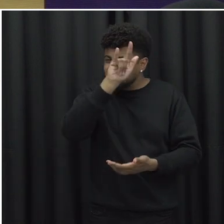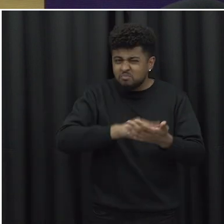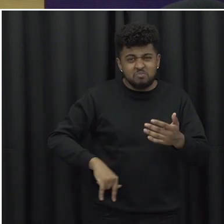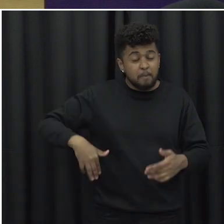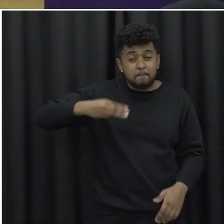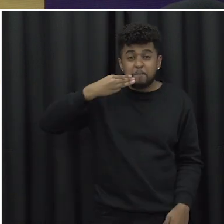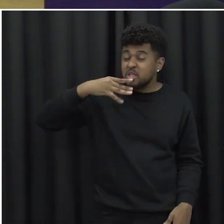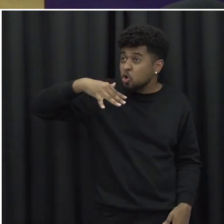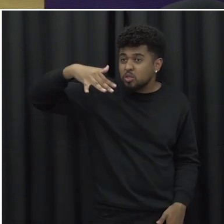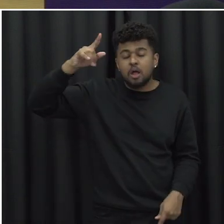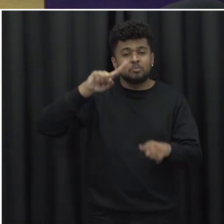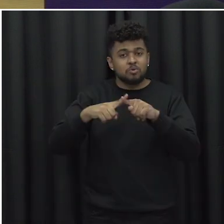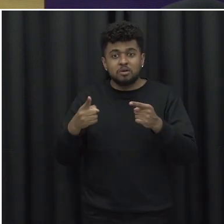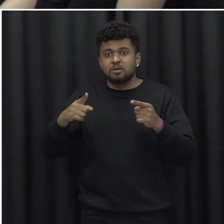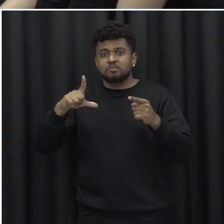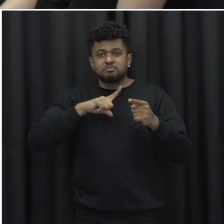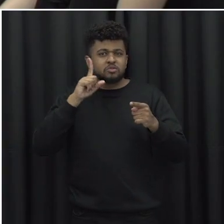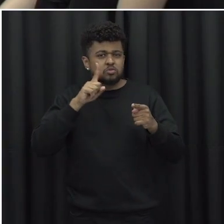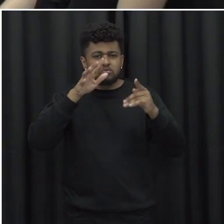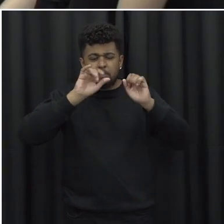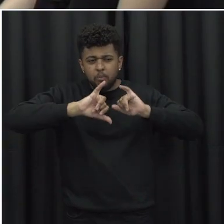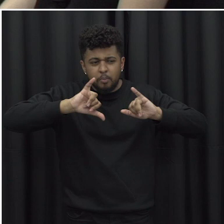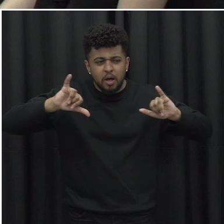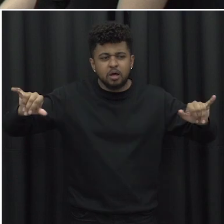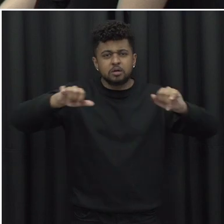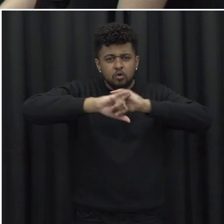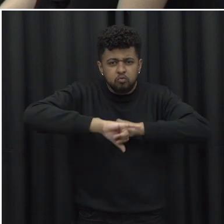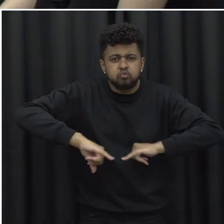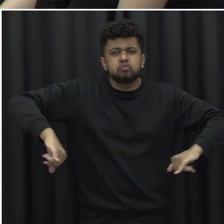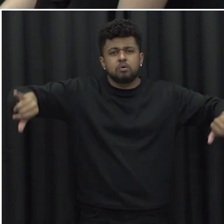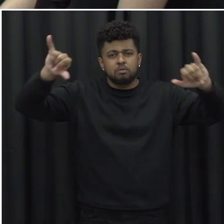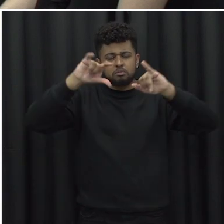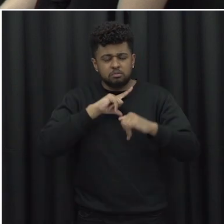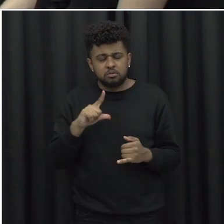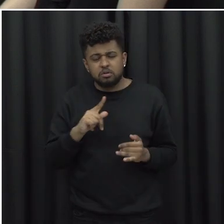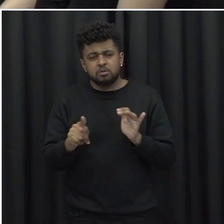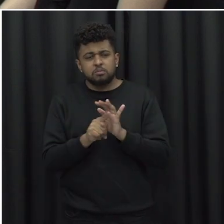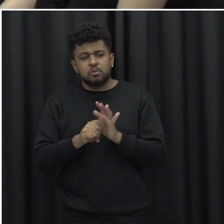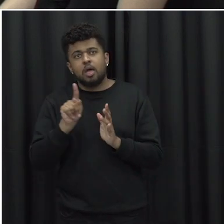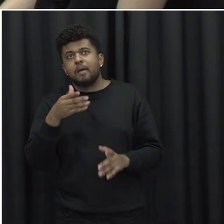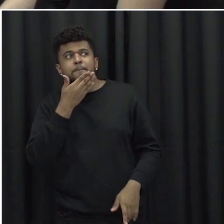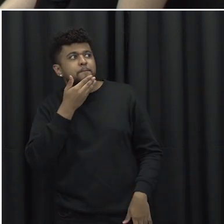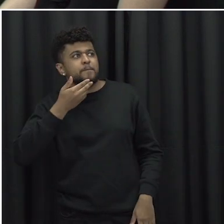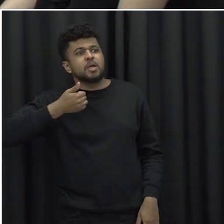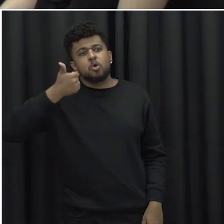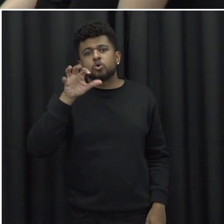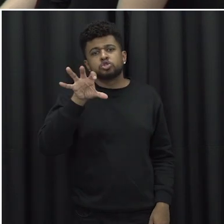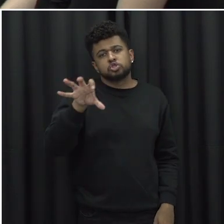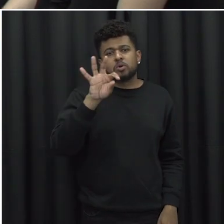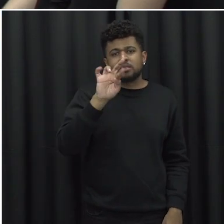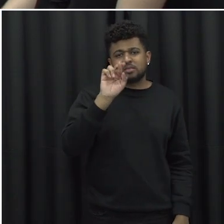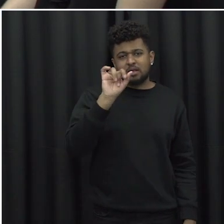nos Estados Unidos por causa desse tipo de propaganda e de divulgação que os opioides são